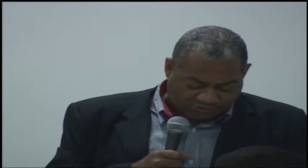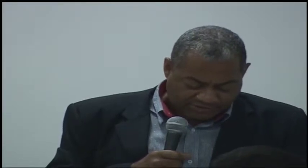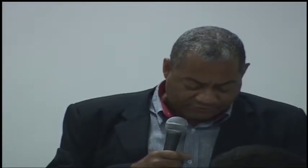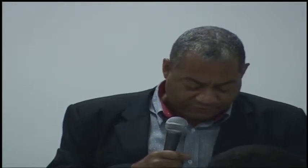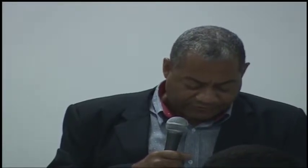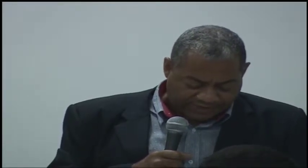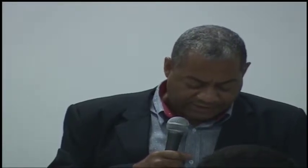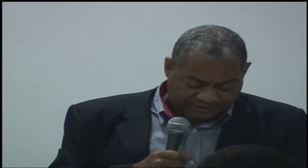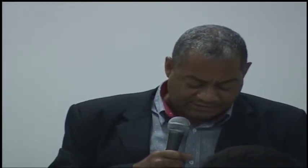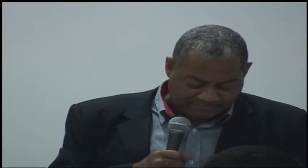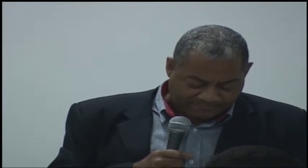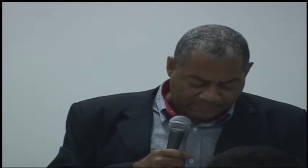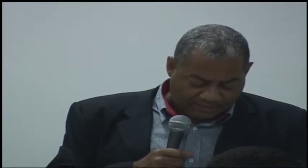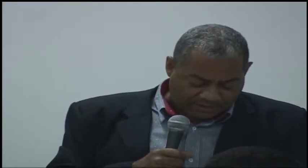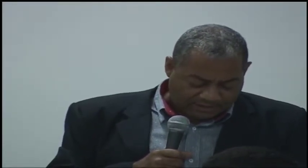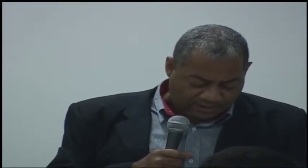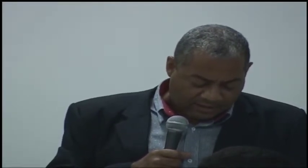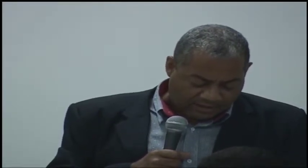série de coisas foram feitas